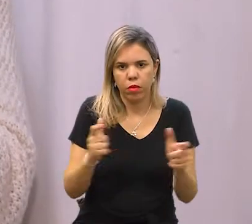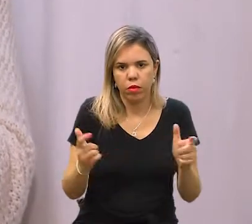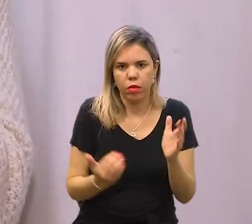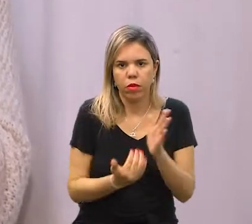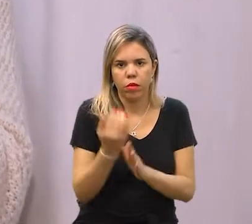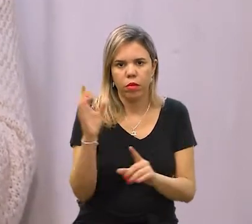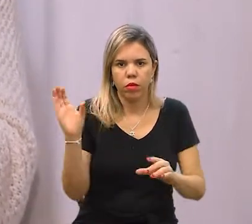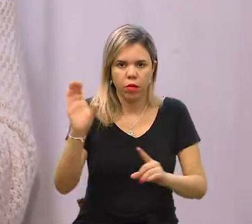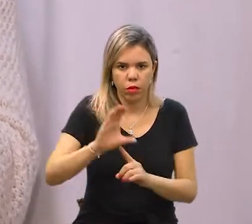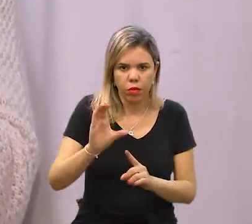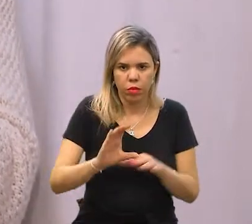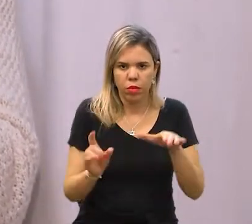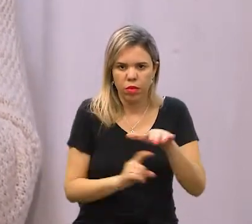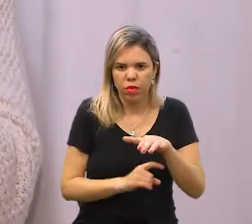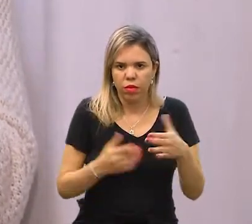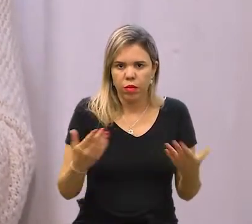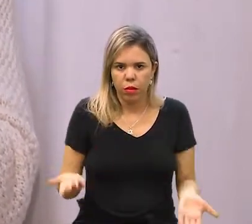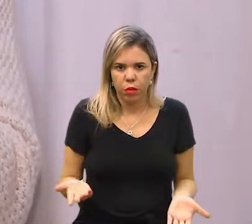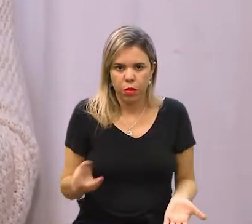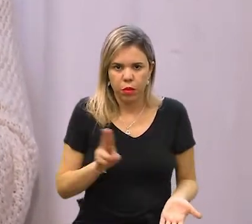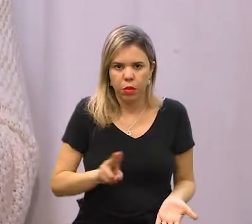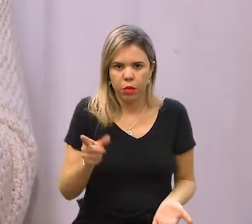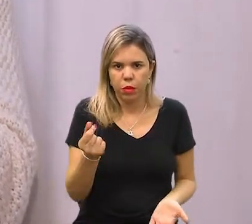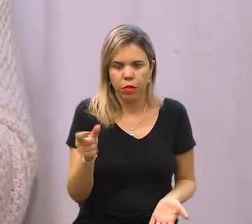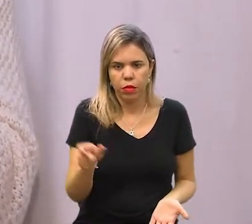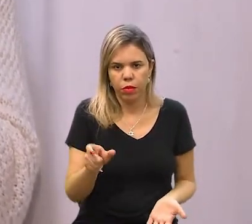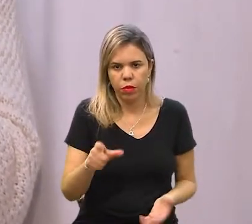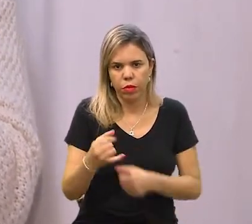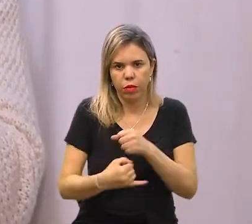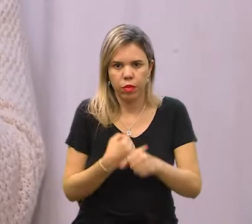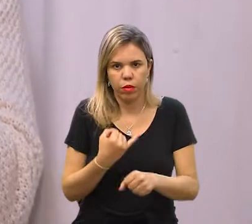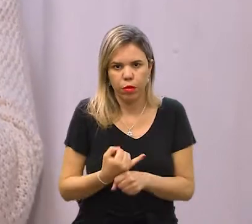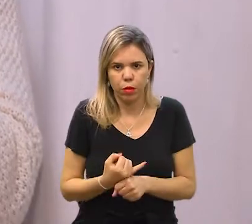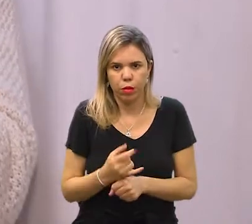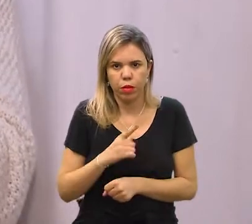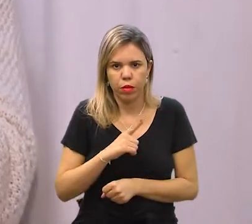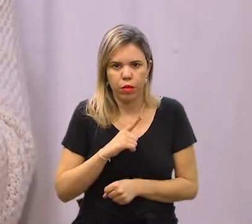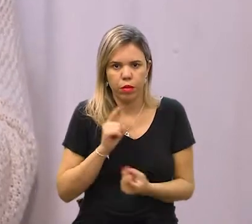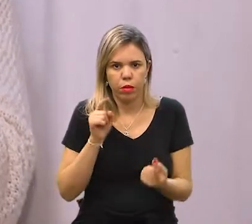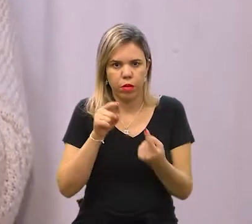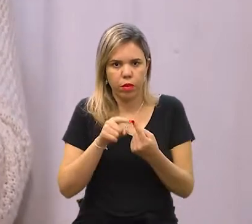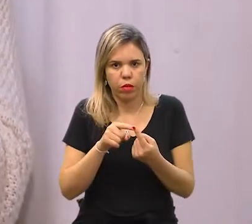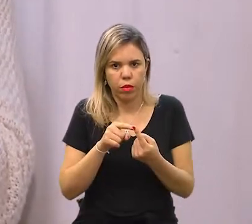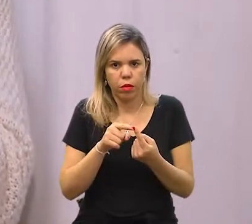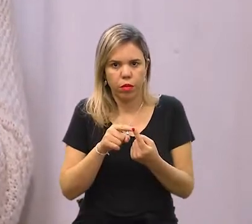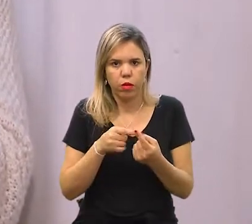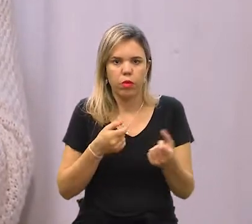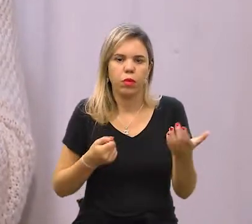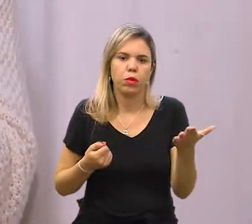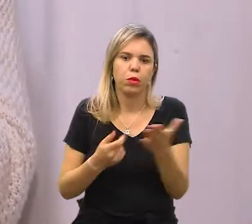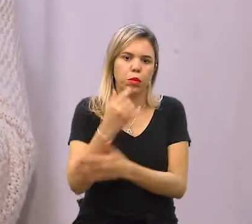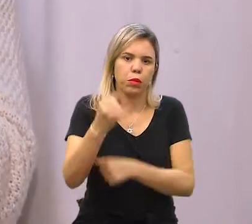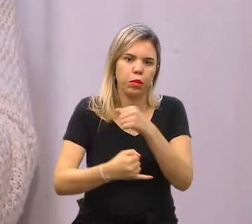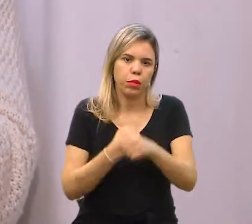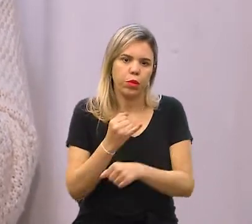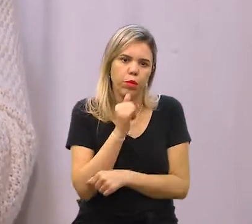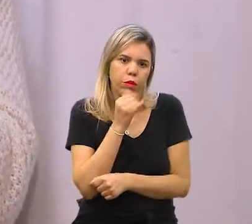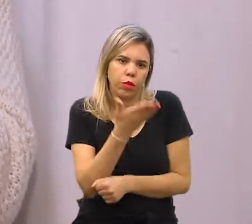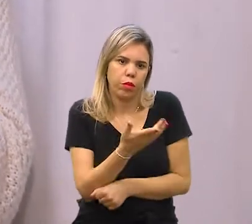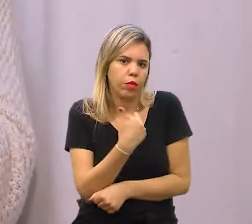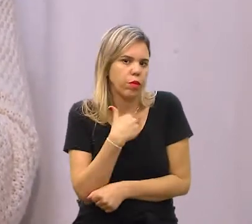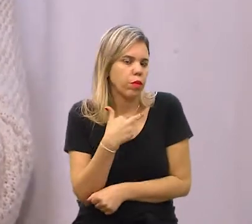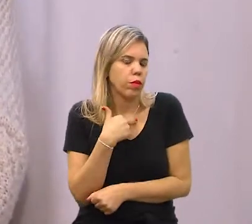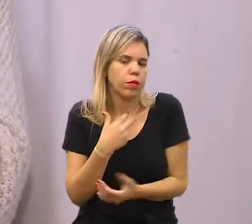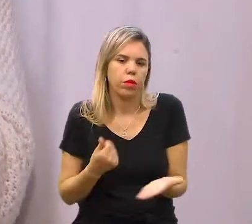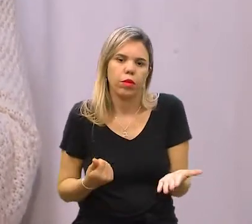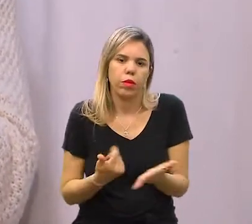máximo o cliente. Então, esse uso do cartão virtual, ele tem a finalidade da compra online. Então, você não